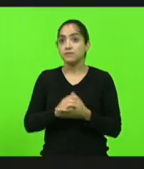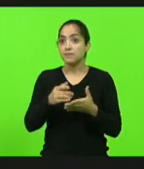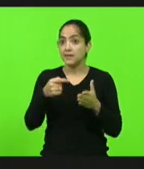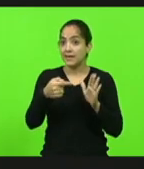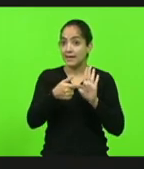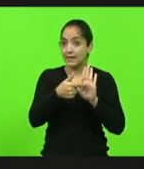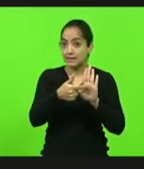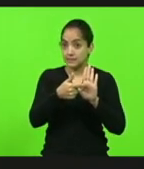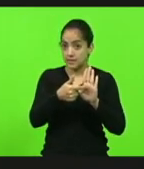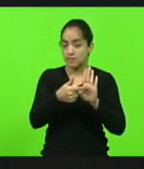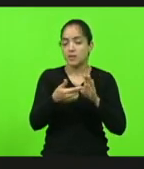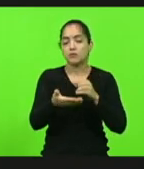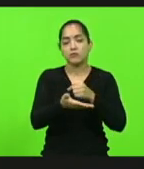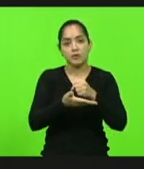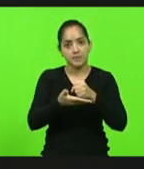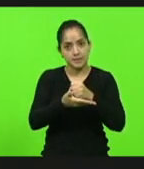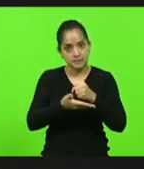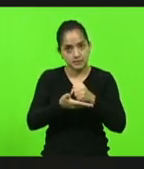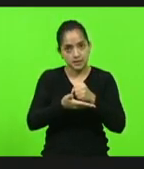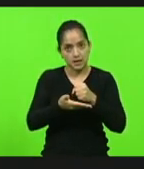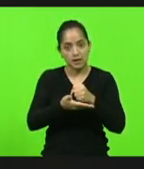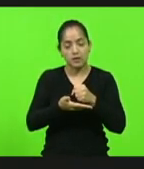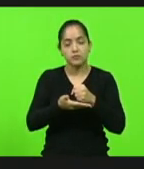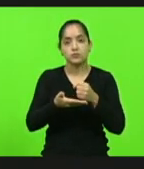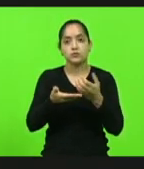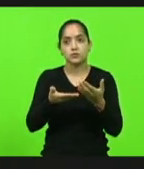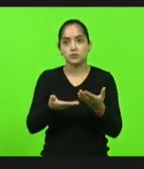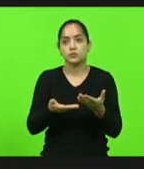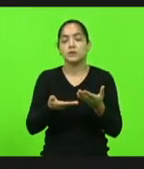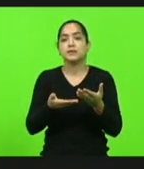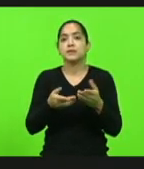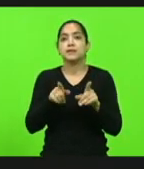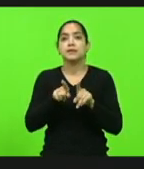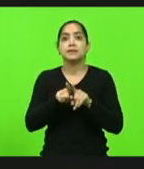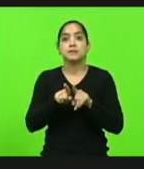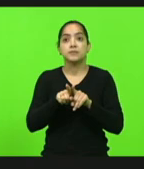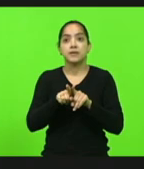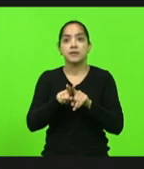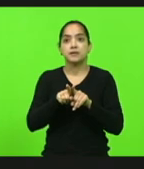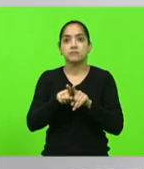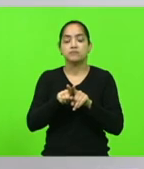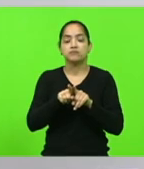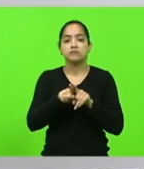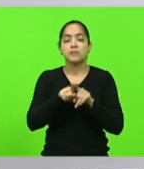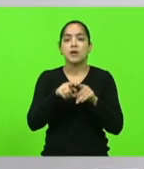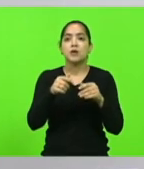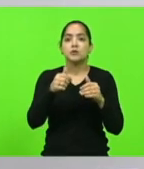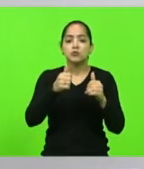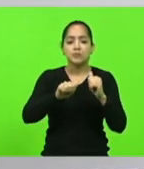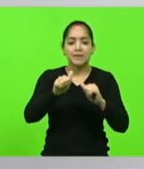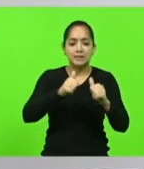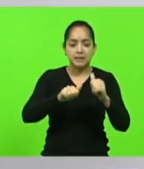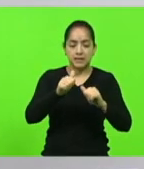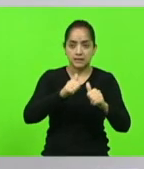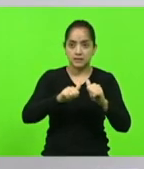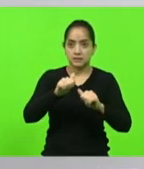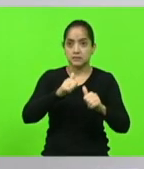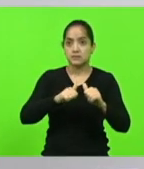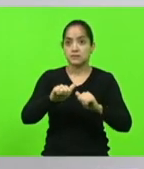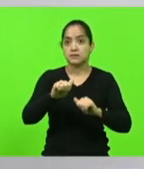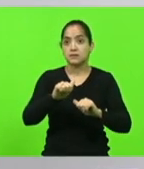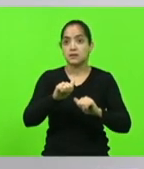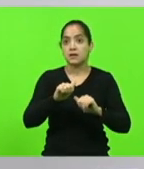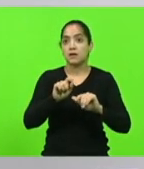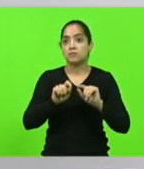base ou se também numa numa análise que é feita a